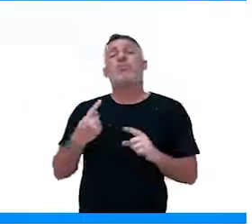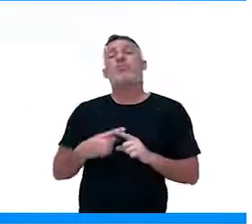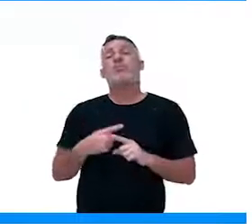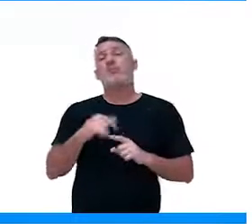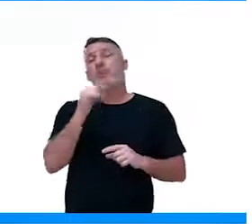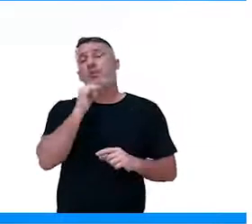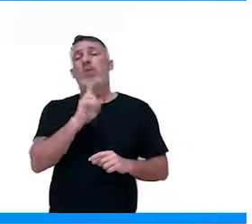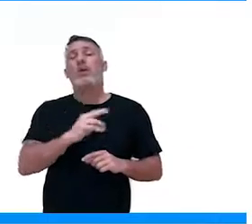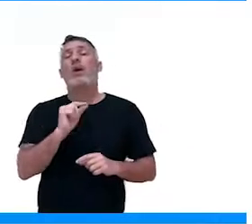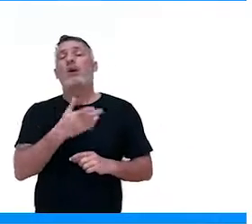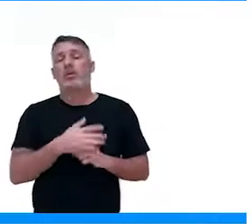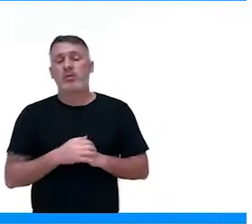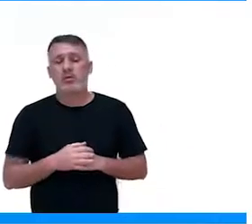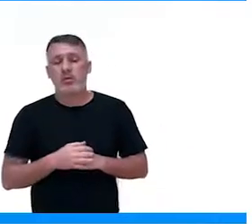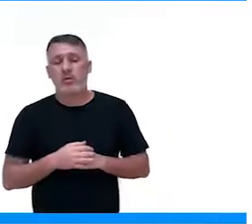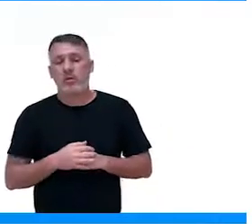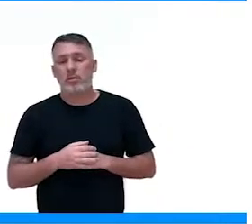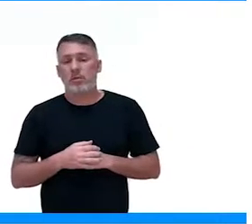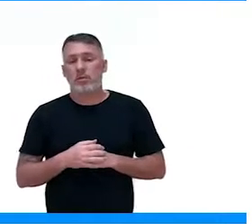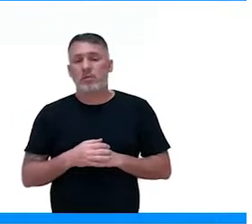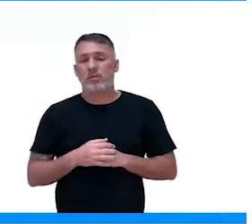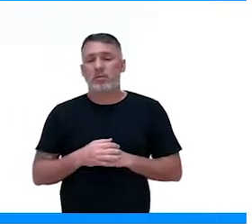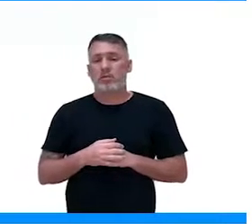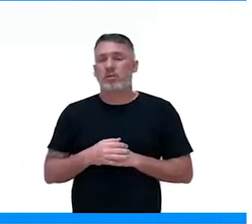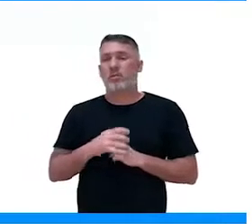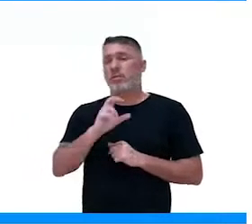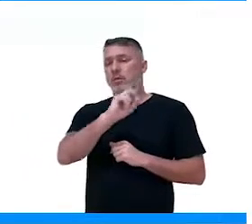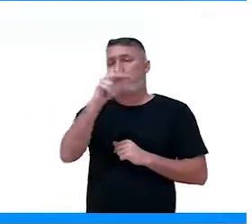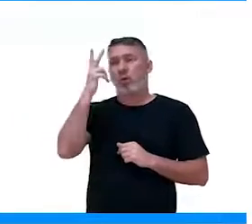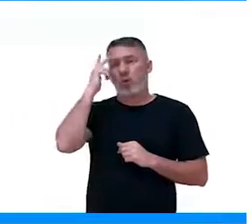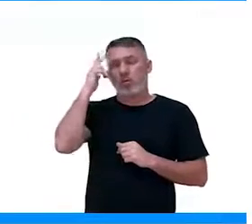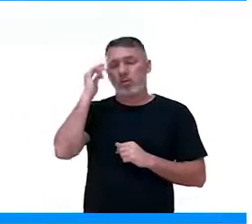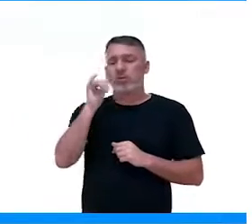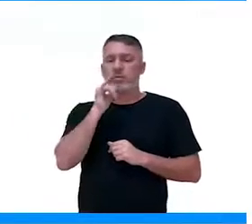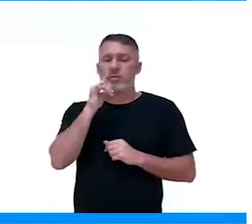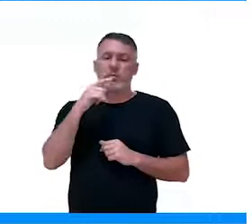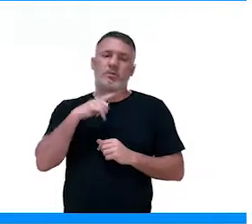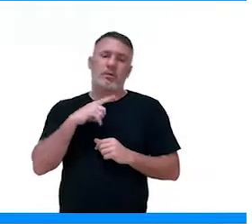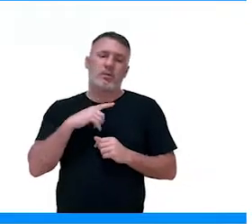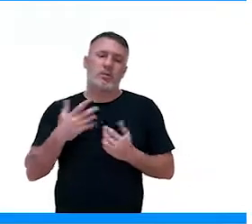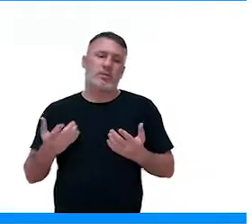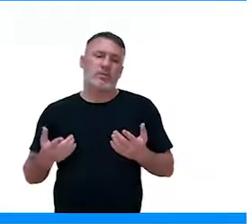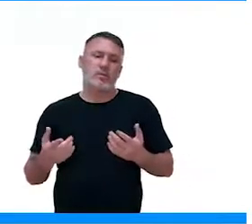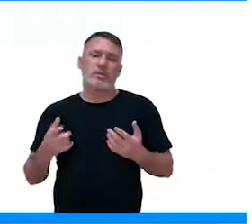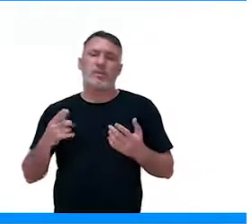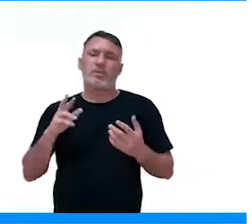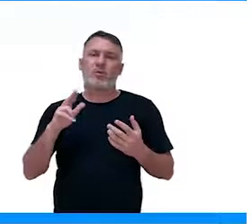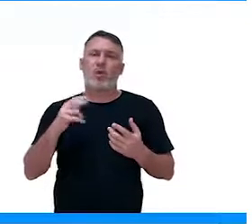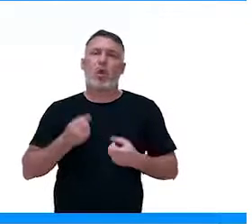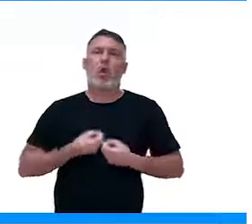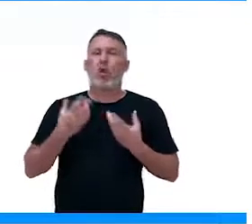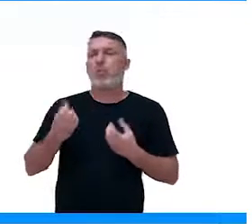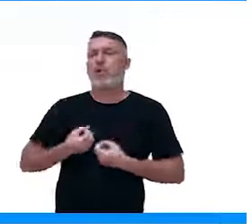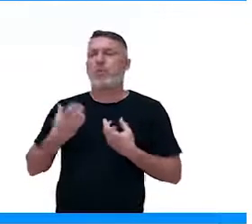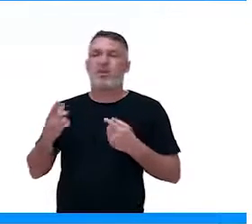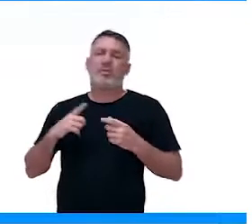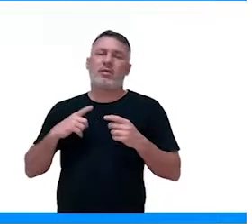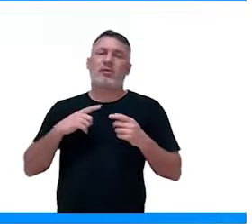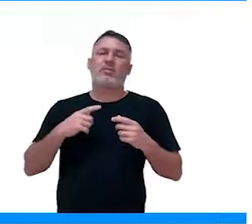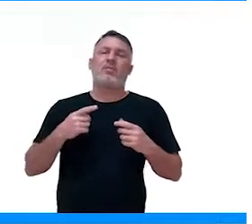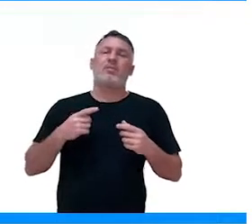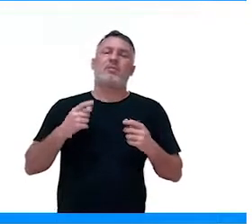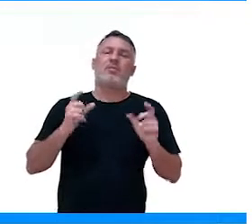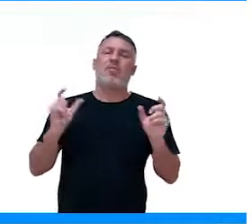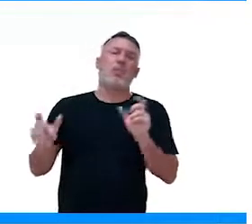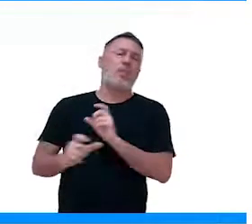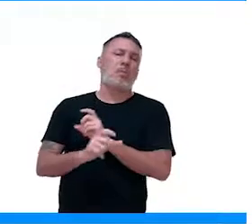que usava esses neologismos aí? É muito comum a gente ver em Guimarães Rosa, né? Ele pegava, as obras dele tem muito neologismo,